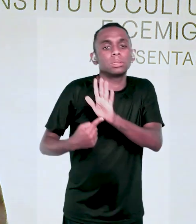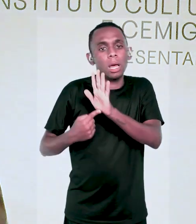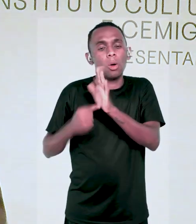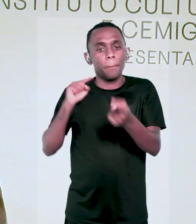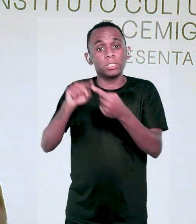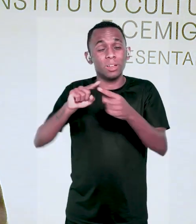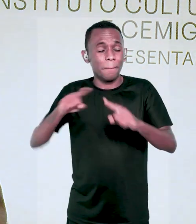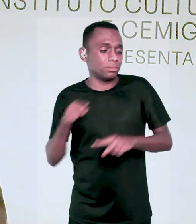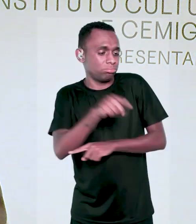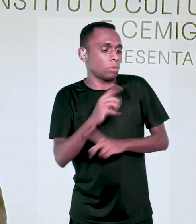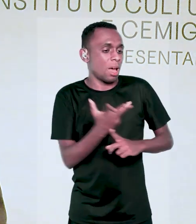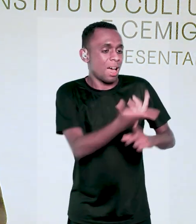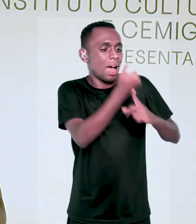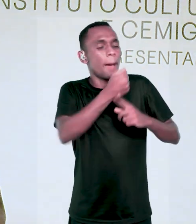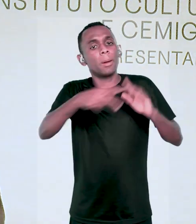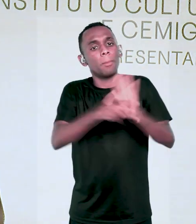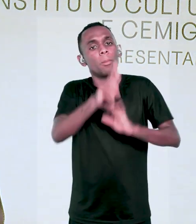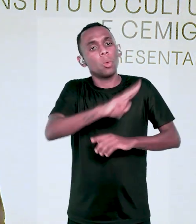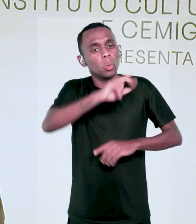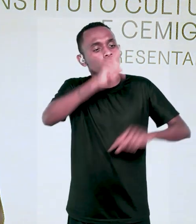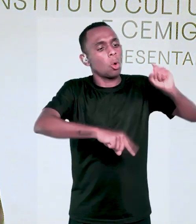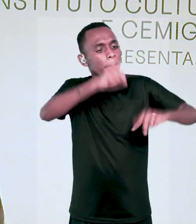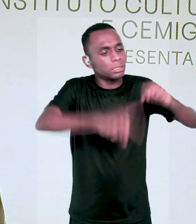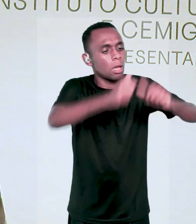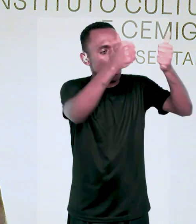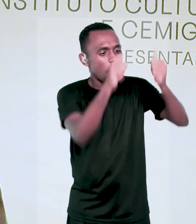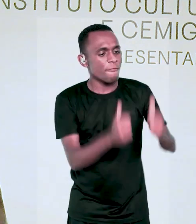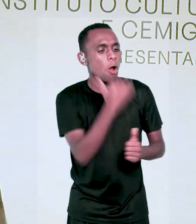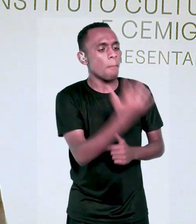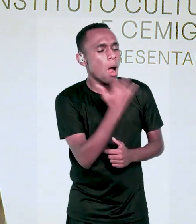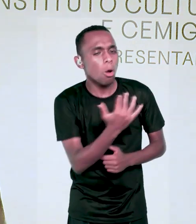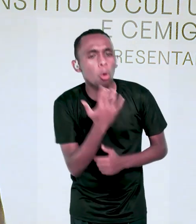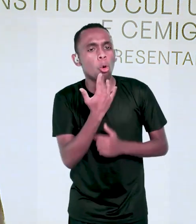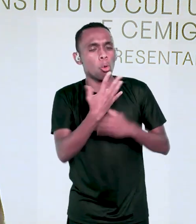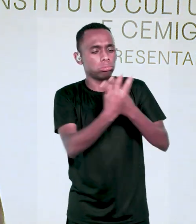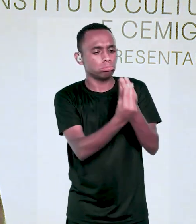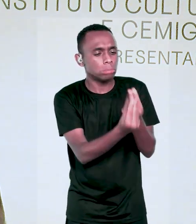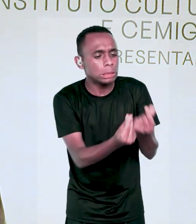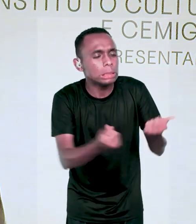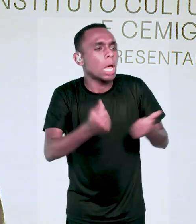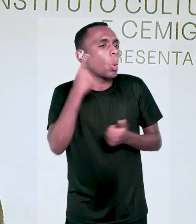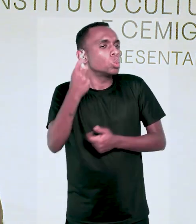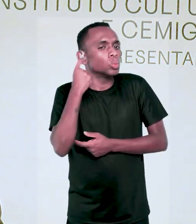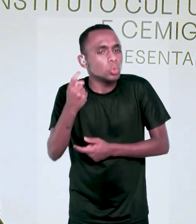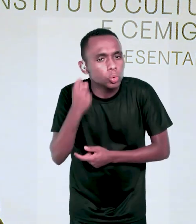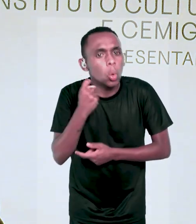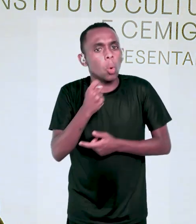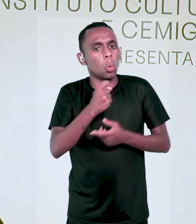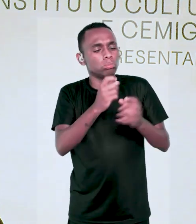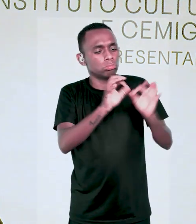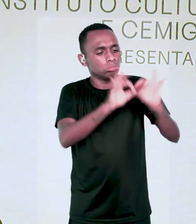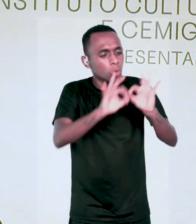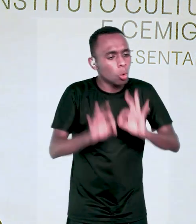para articular argumentos e proposições a obra de arte utiliza a materialidade a forma a